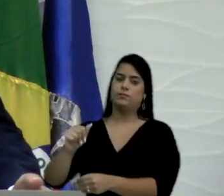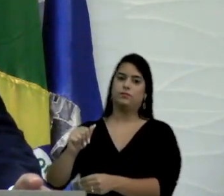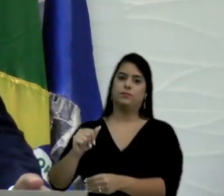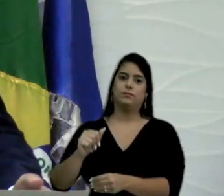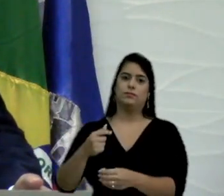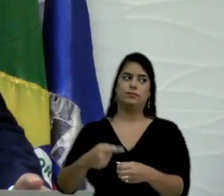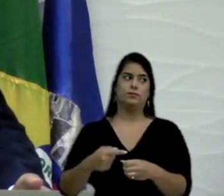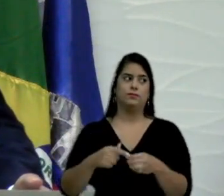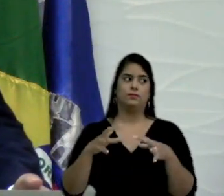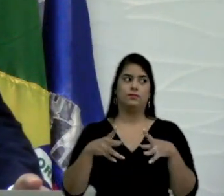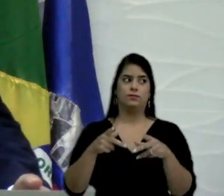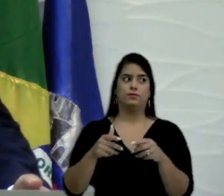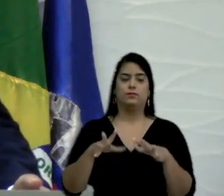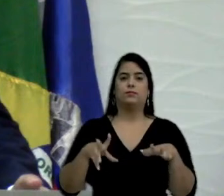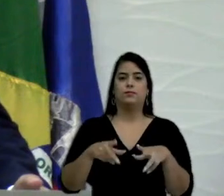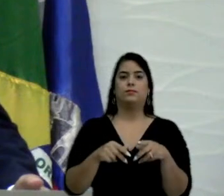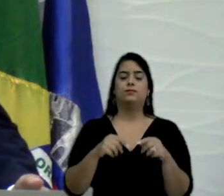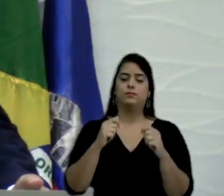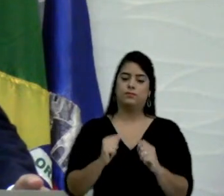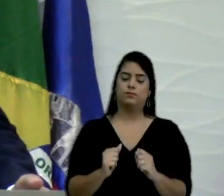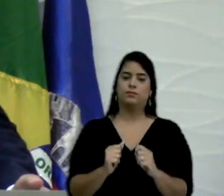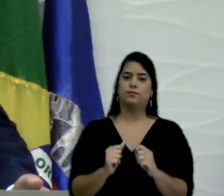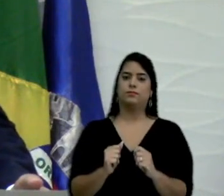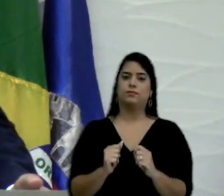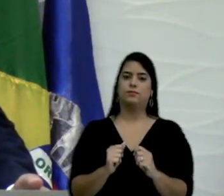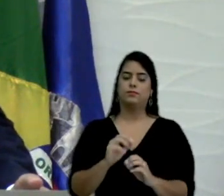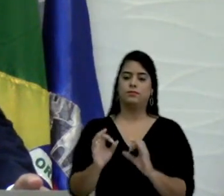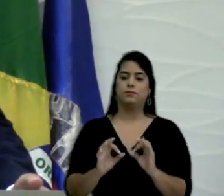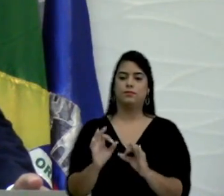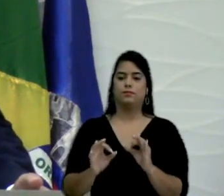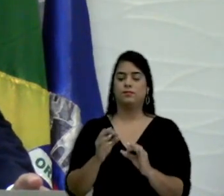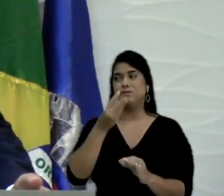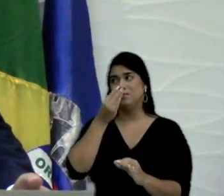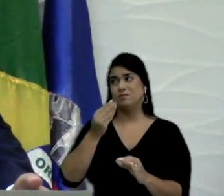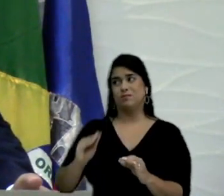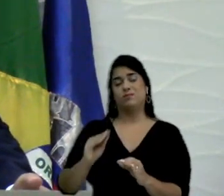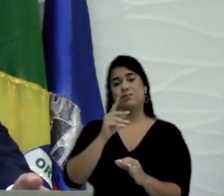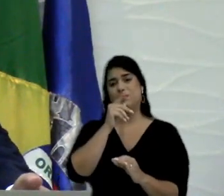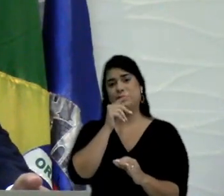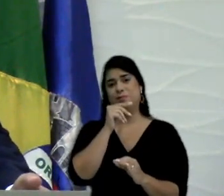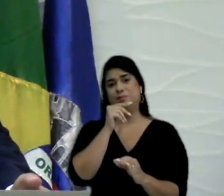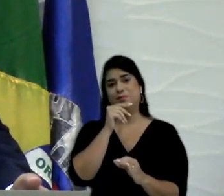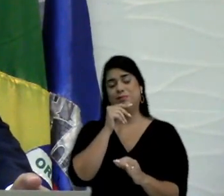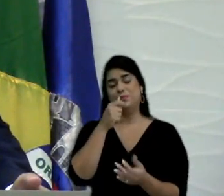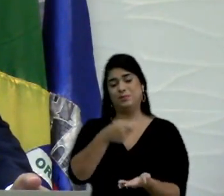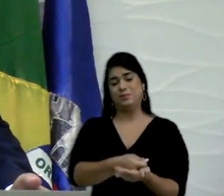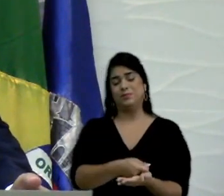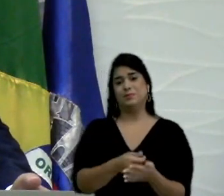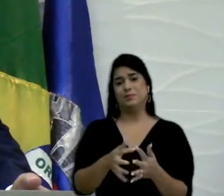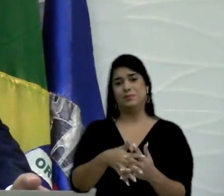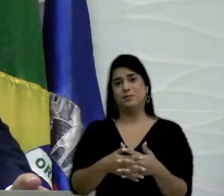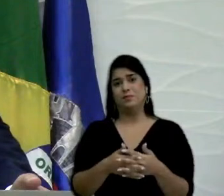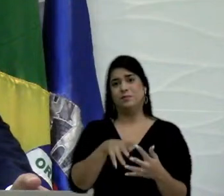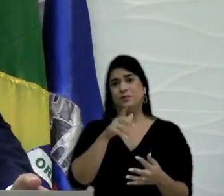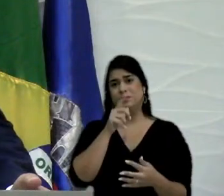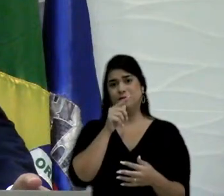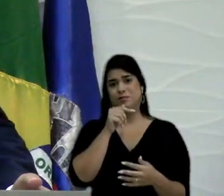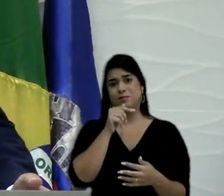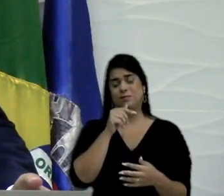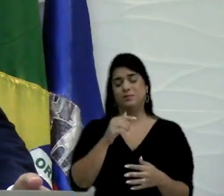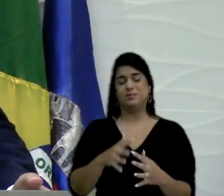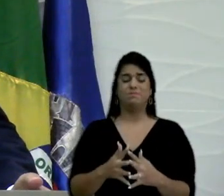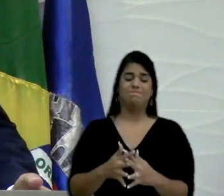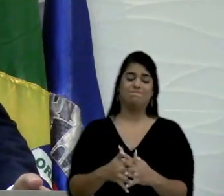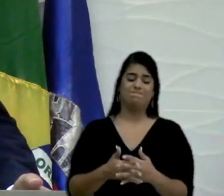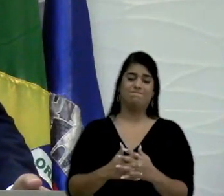possam se programar a gente vê aqui em São Bento é um descas com a questão da água de repente você consegue comprar um caminhão d'água no ma sufoco você compra o